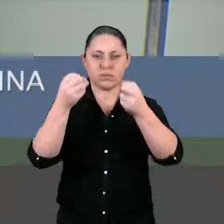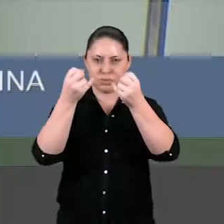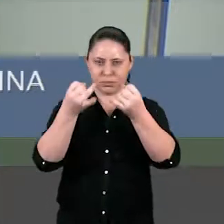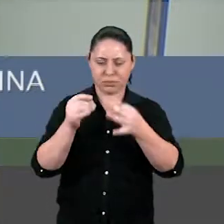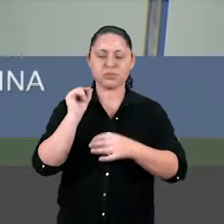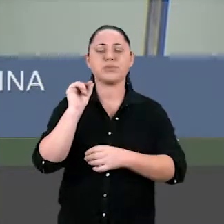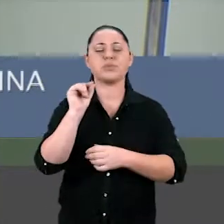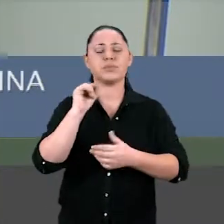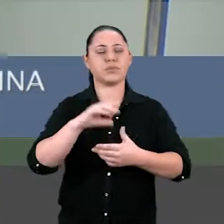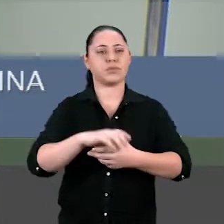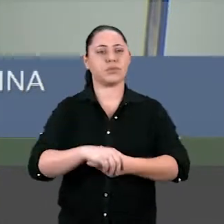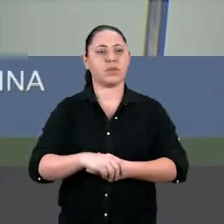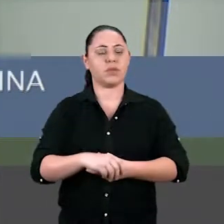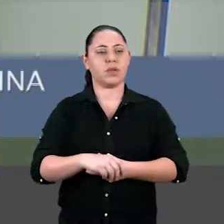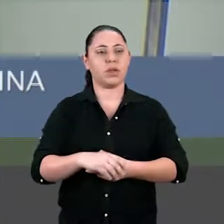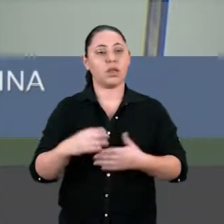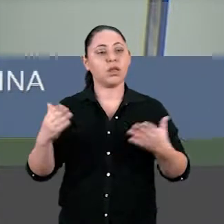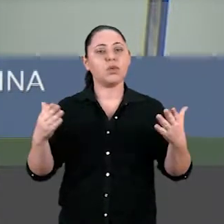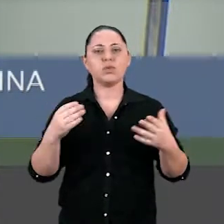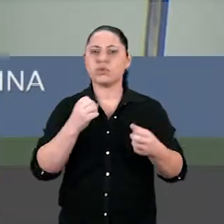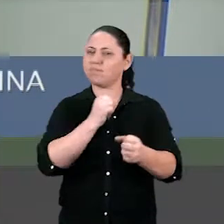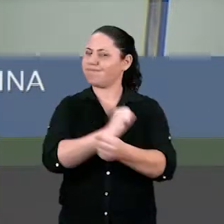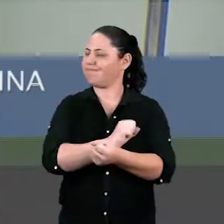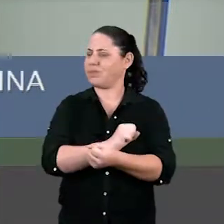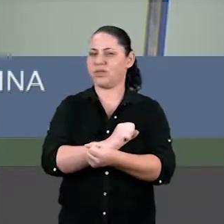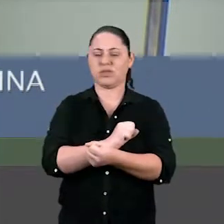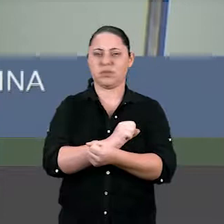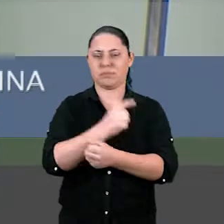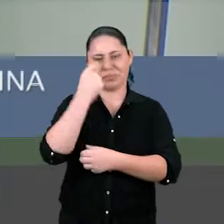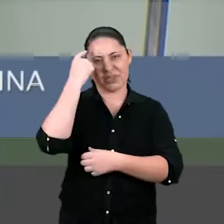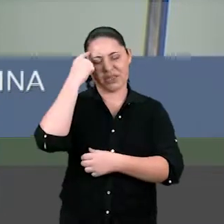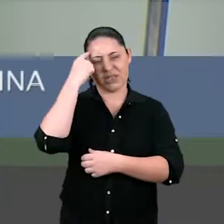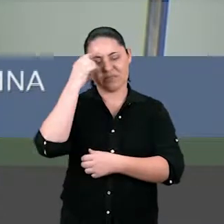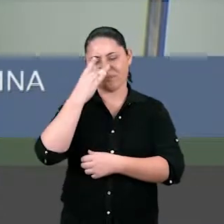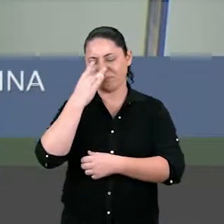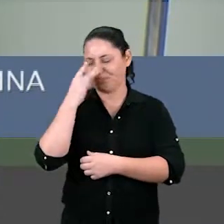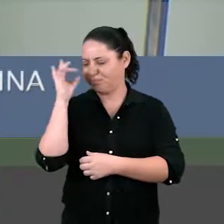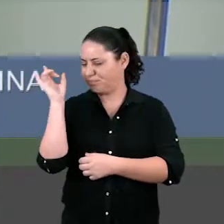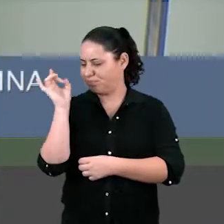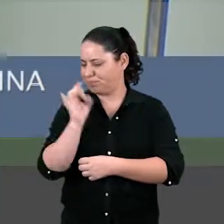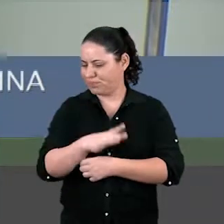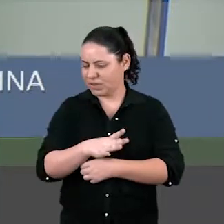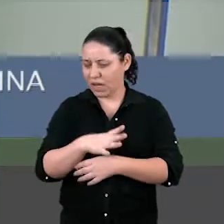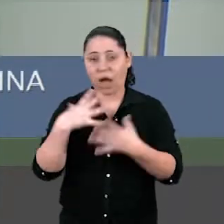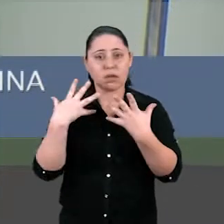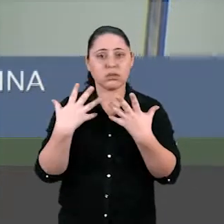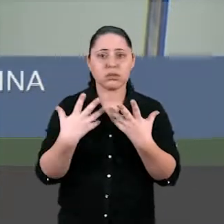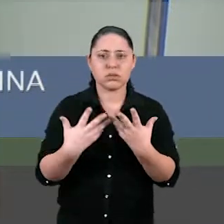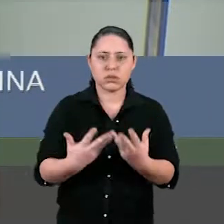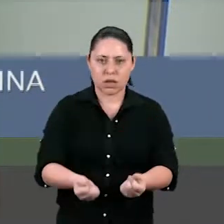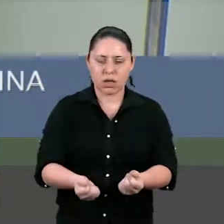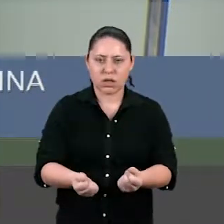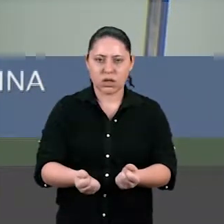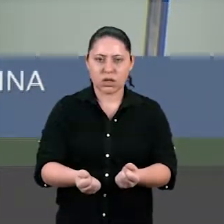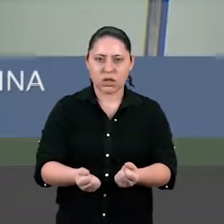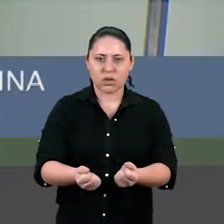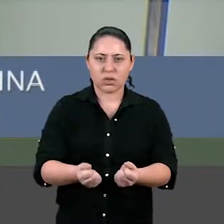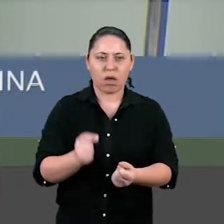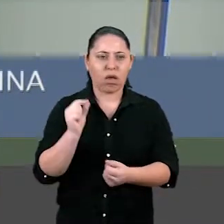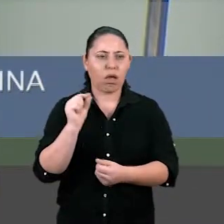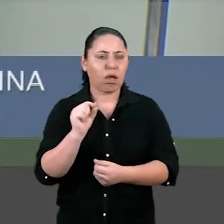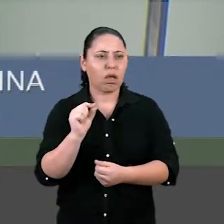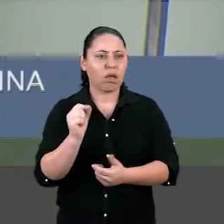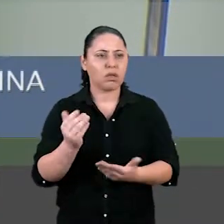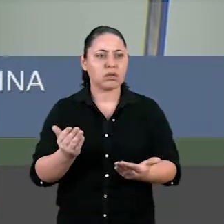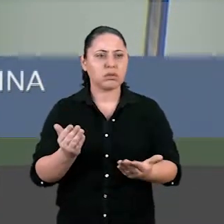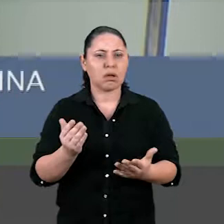dizer o seguinte: é impossível hoje pensar em rejeição, em aceitação, em disputas